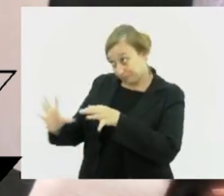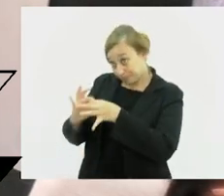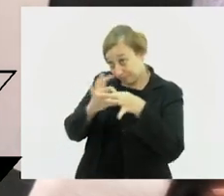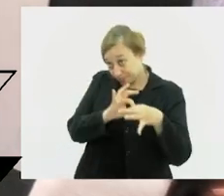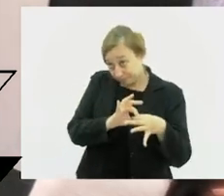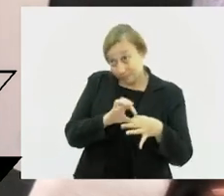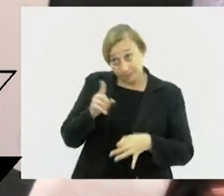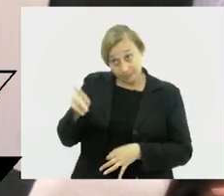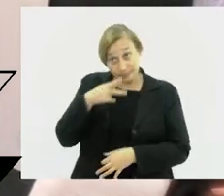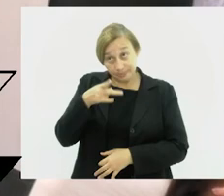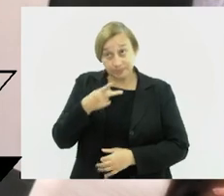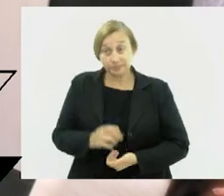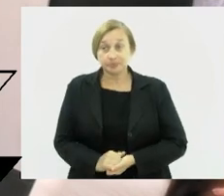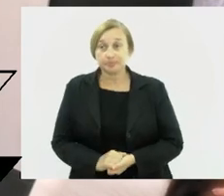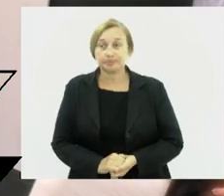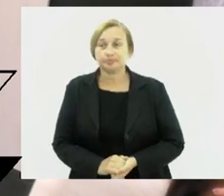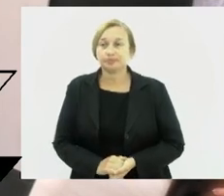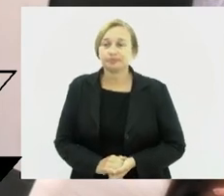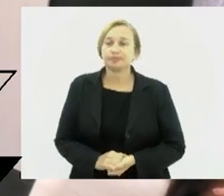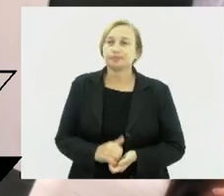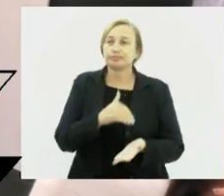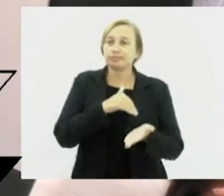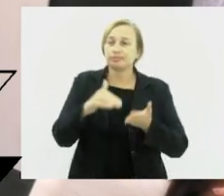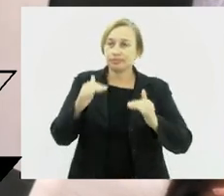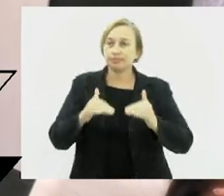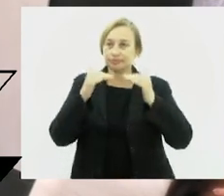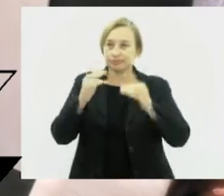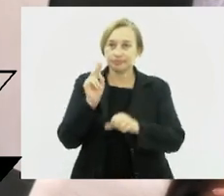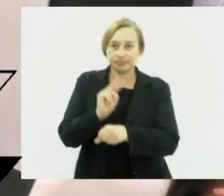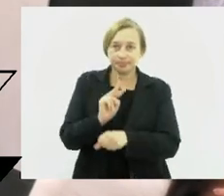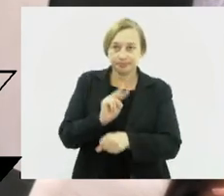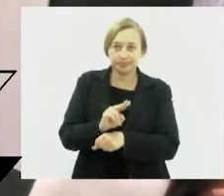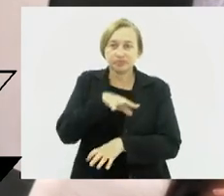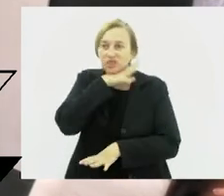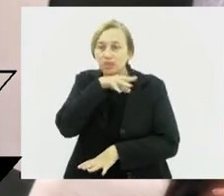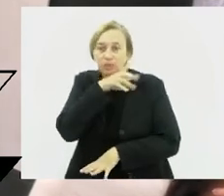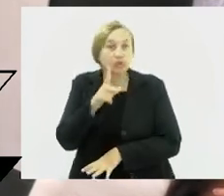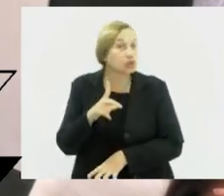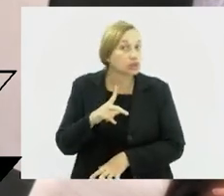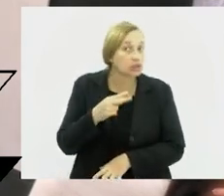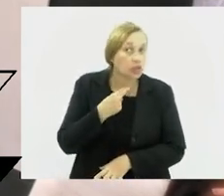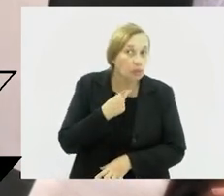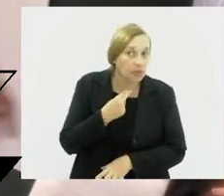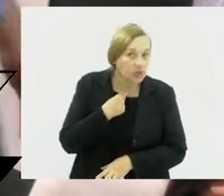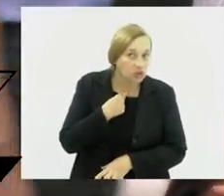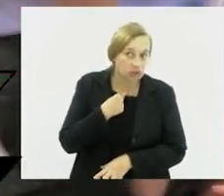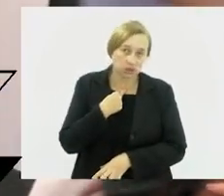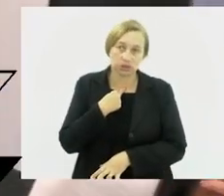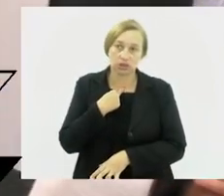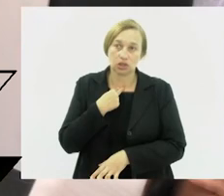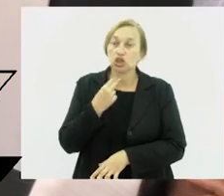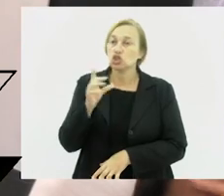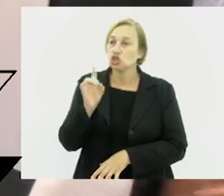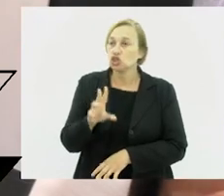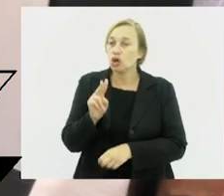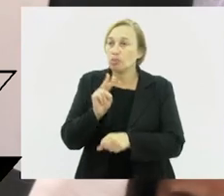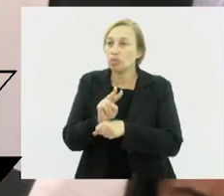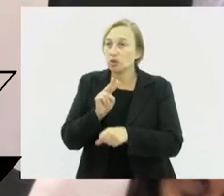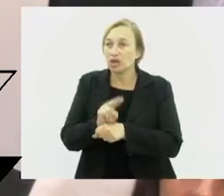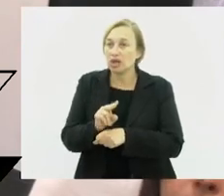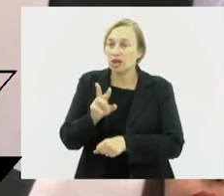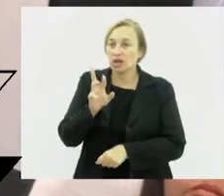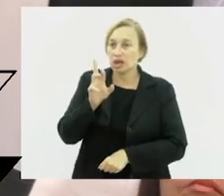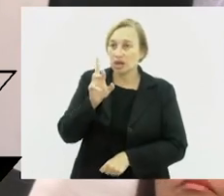o seguinte, a Subsecretaria Estadual de Proteção Animal não pode mais ser só o programa RJ